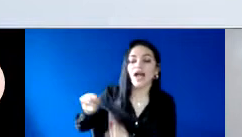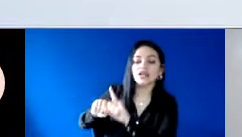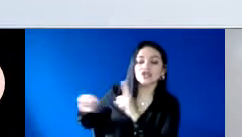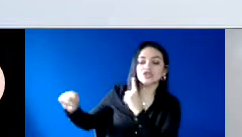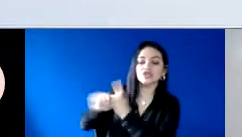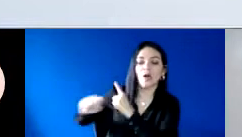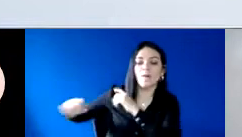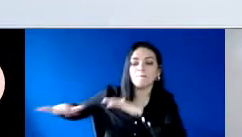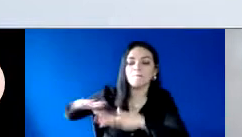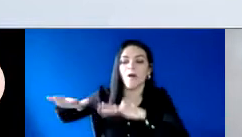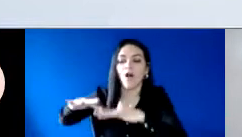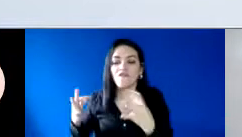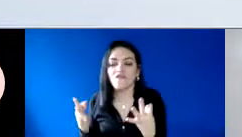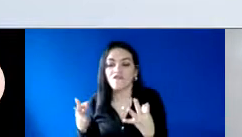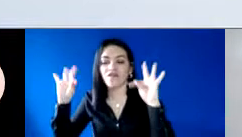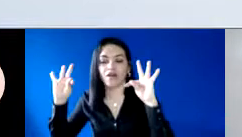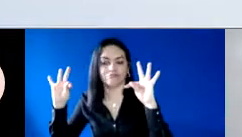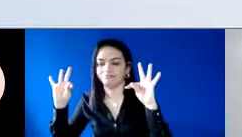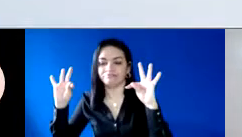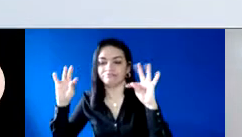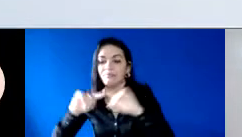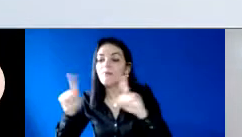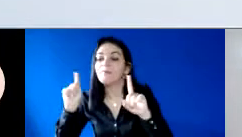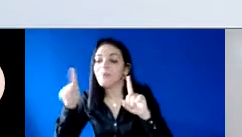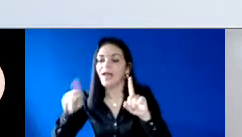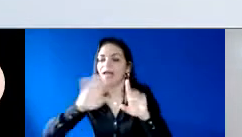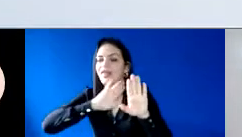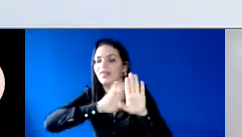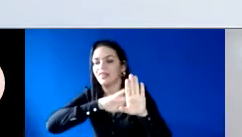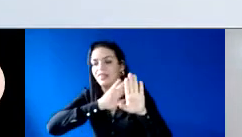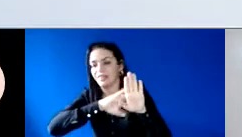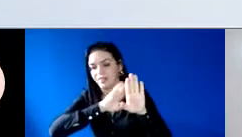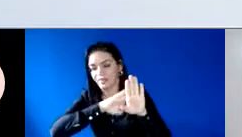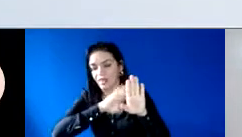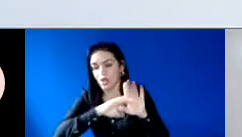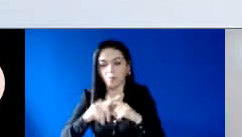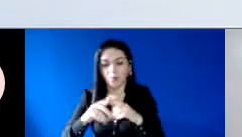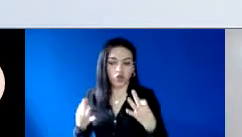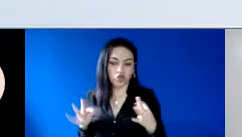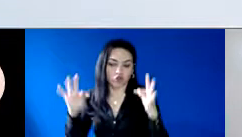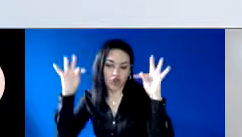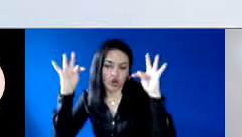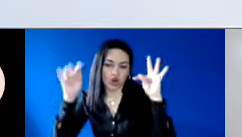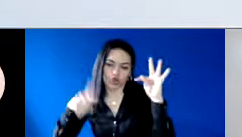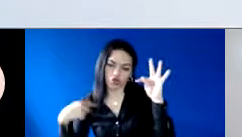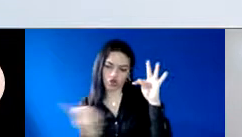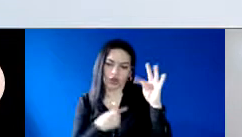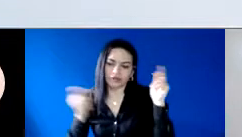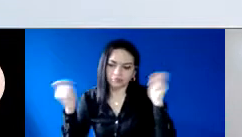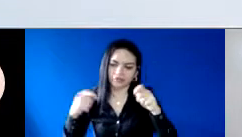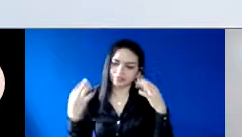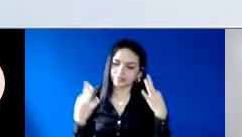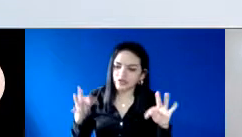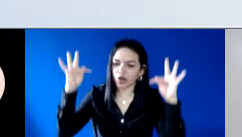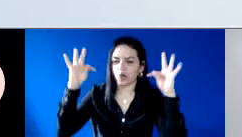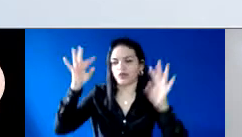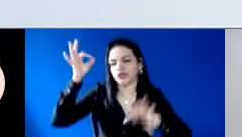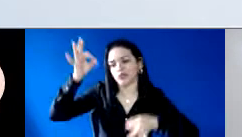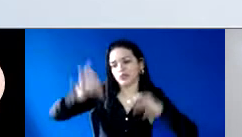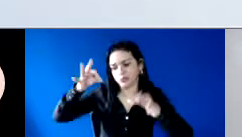a tecnologia, mas a ideologia, né? Porque, e por tecnologia, nós estamos entendendo aqui uma tecnologia que busca a justiça e a